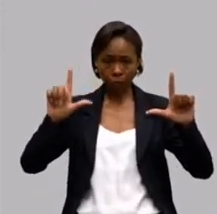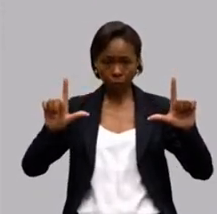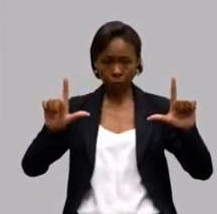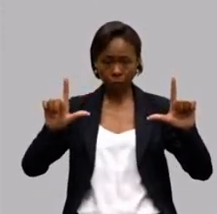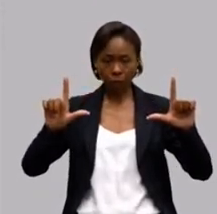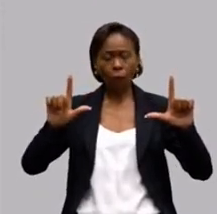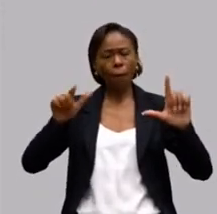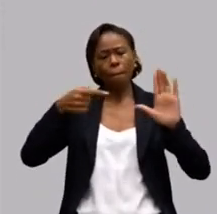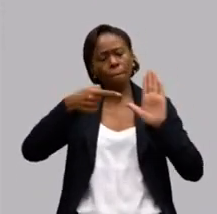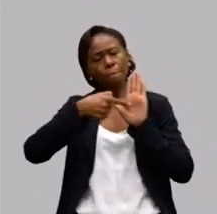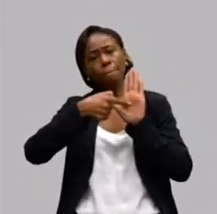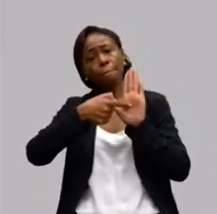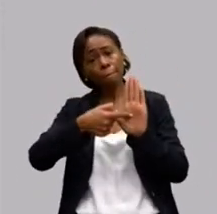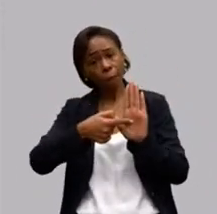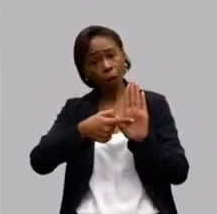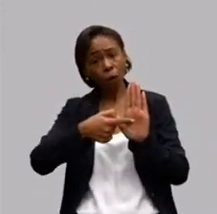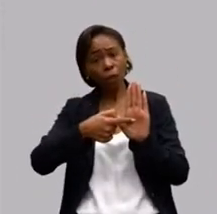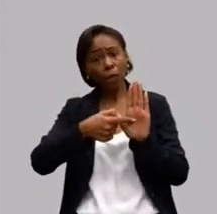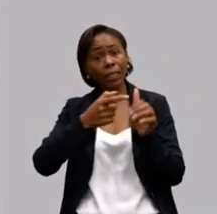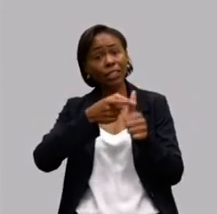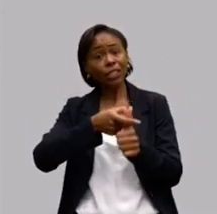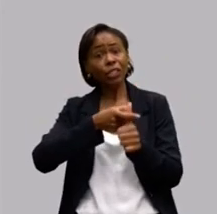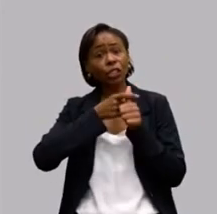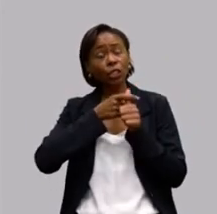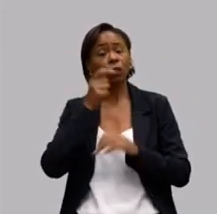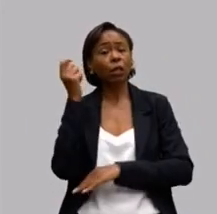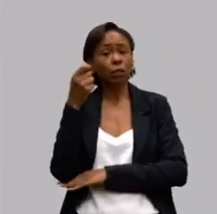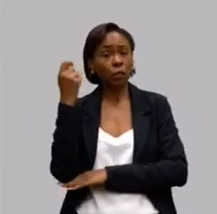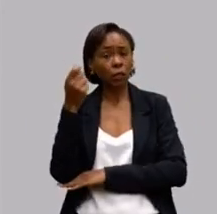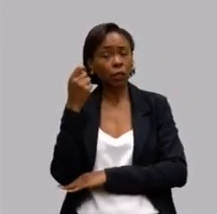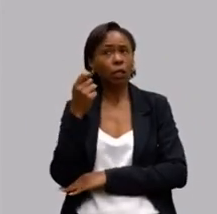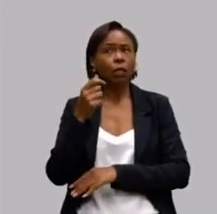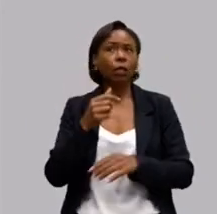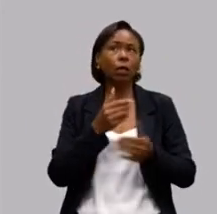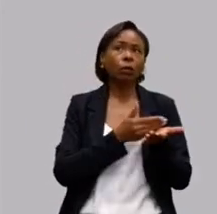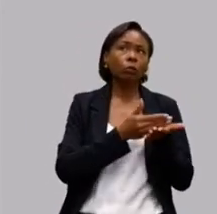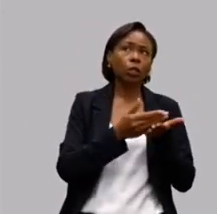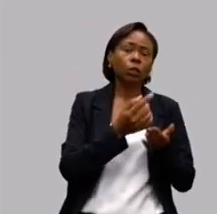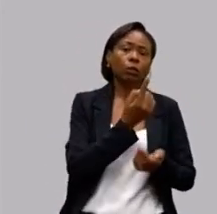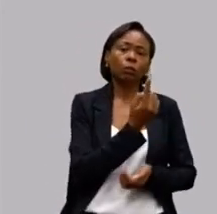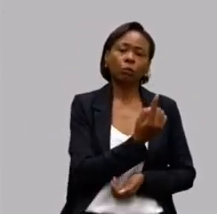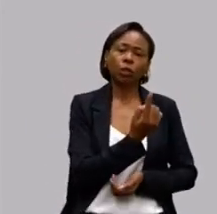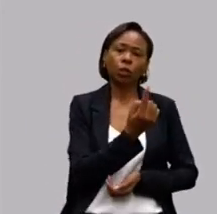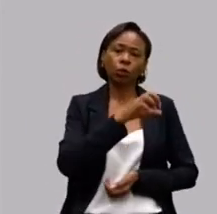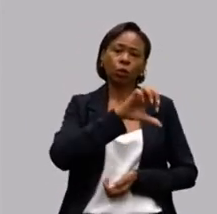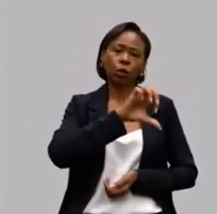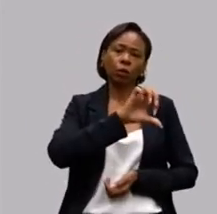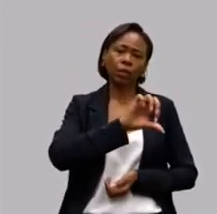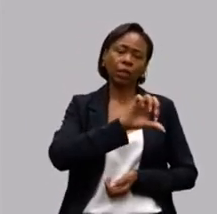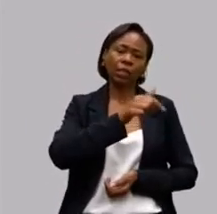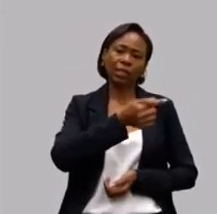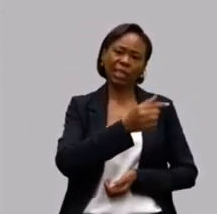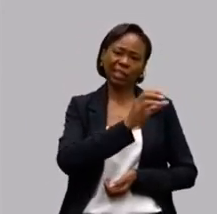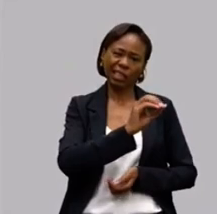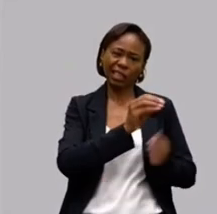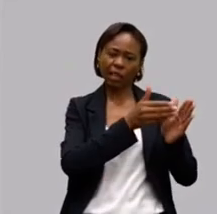traduz a dívida do Estado do Rio Grande do Sul desde 1970 até o ano de